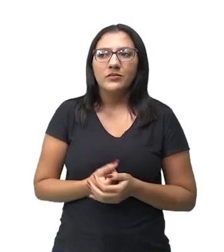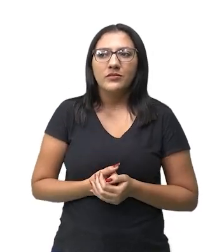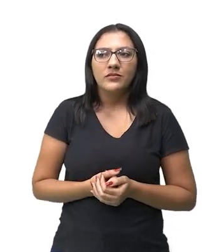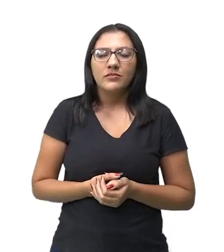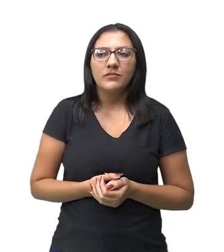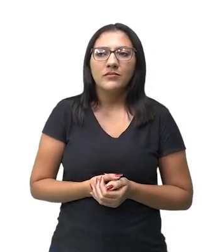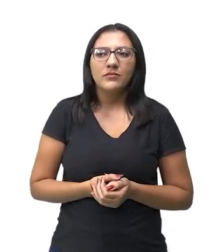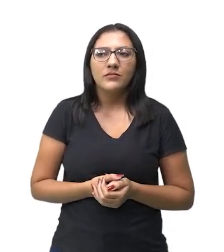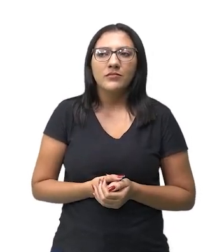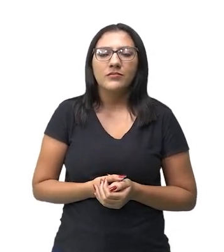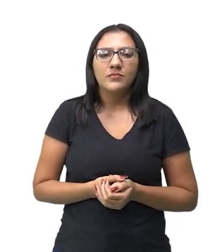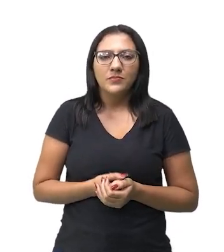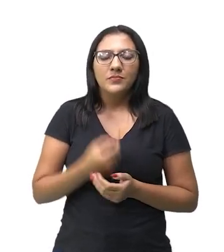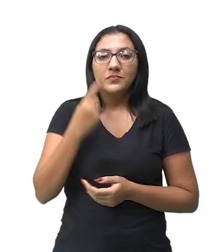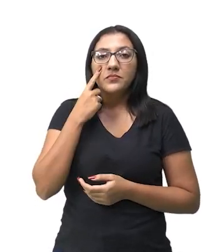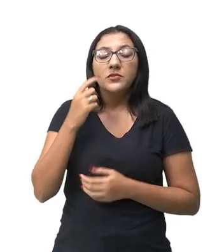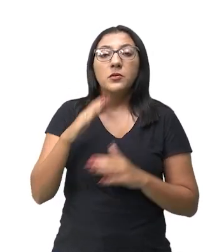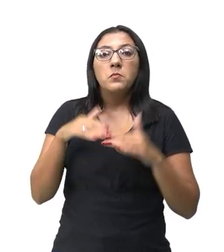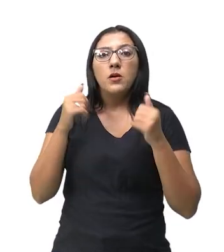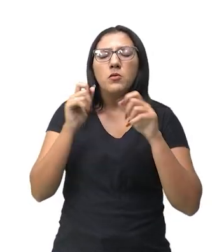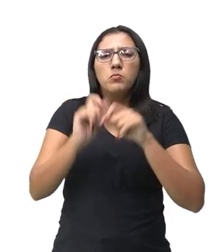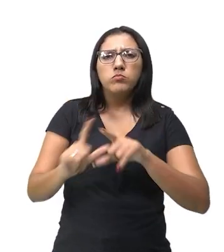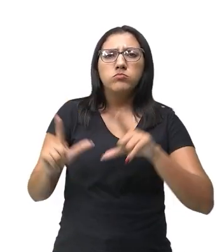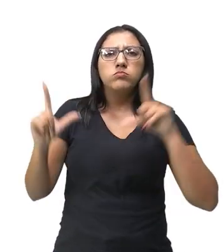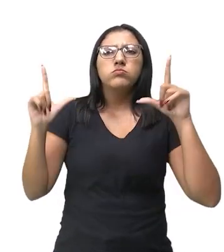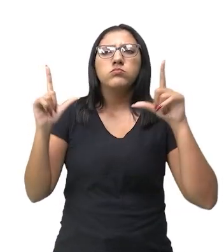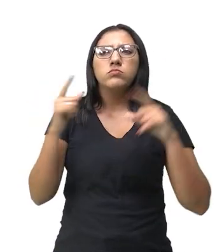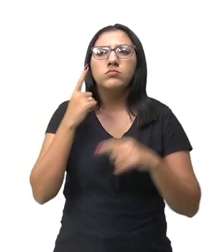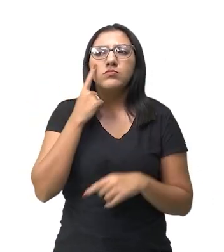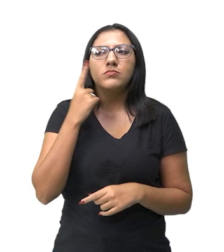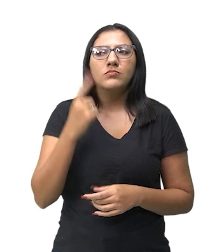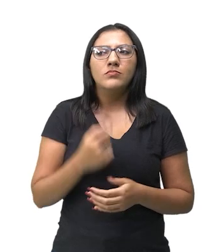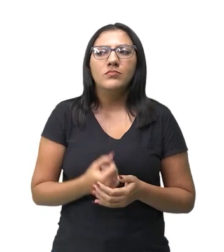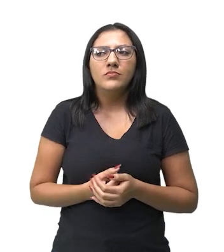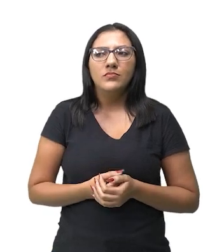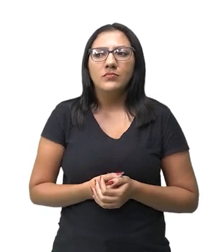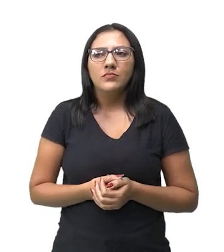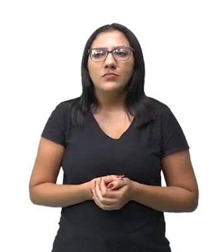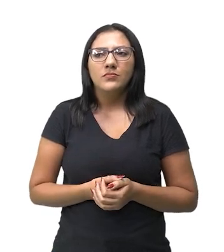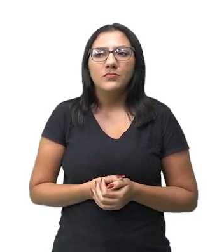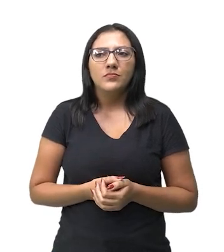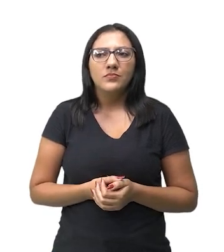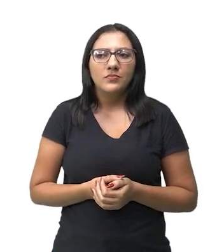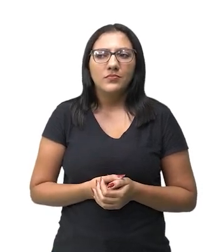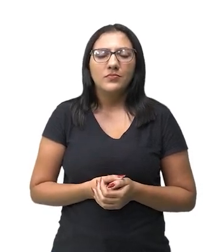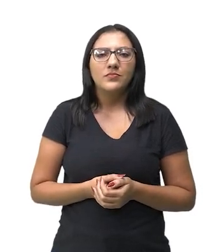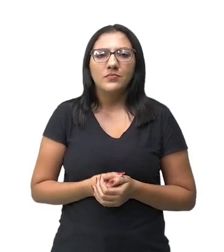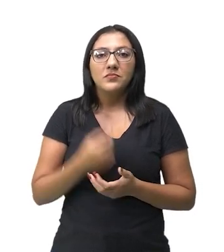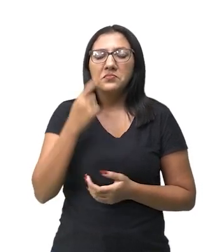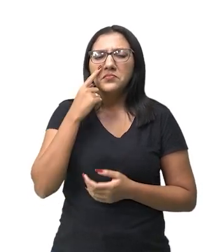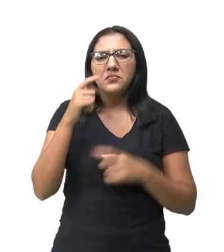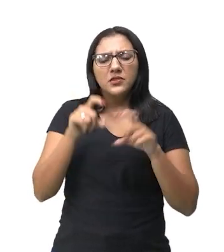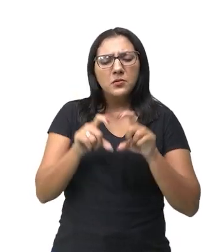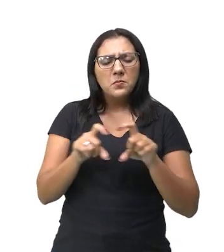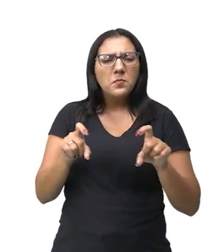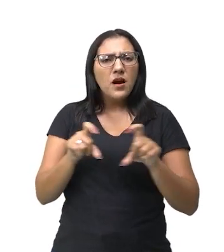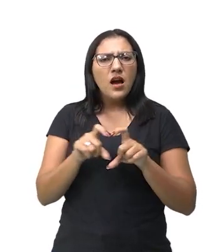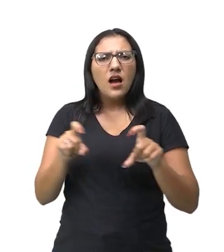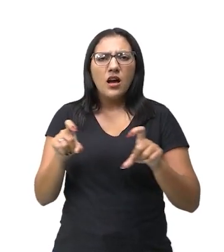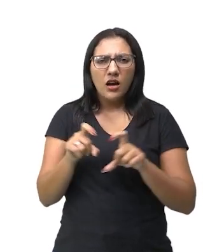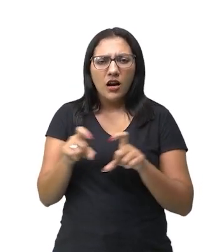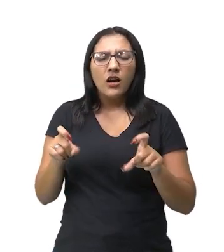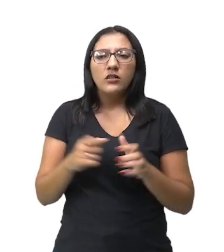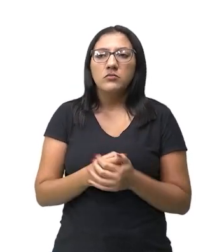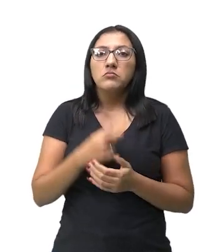abaixo, notem que a gente tem pessoinhas, né, que estão ali e mais uma informação numérica. Há cerca